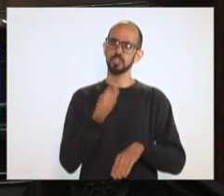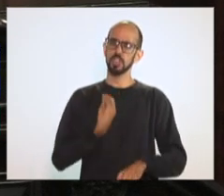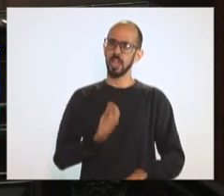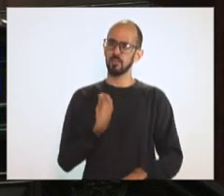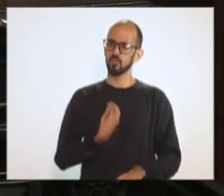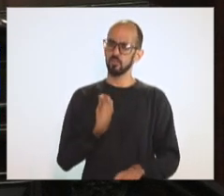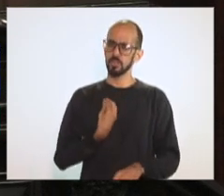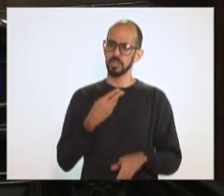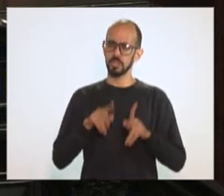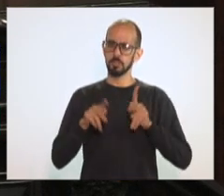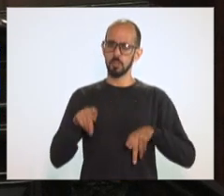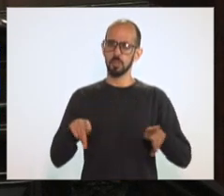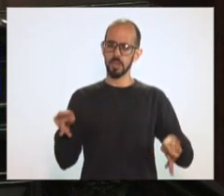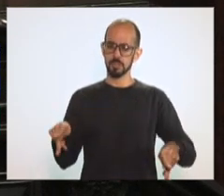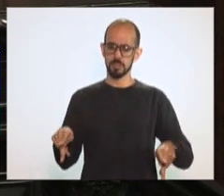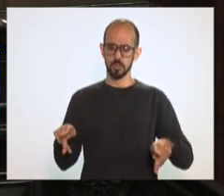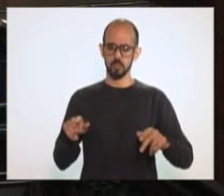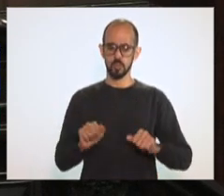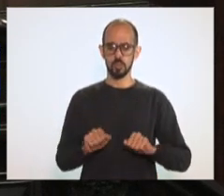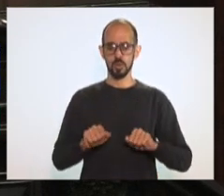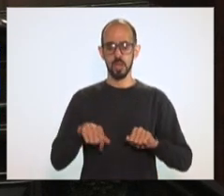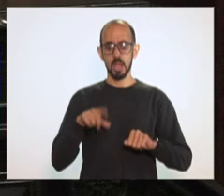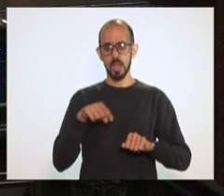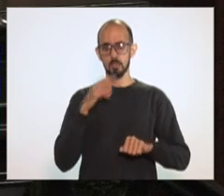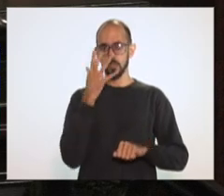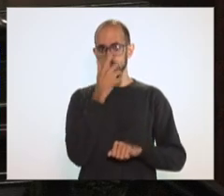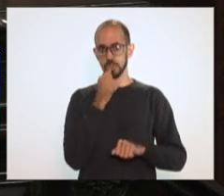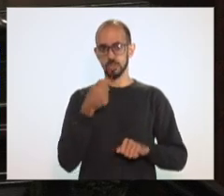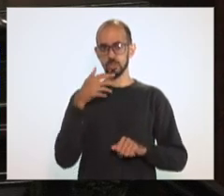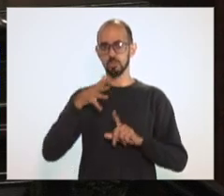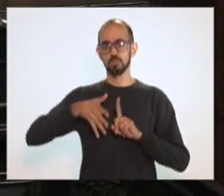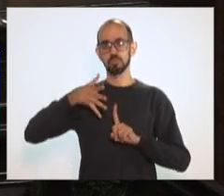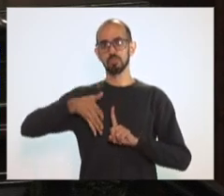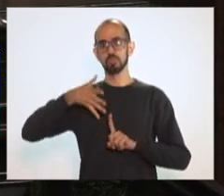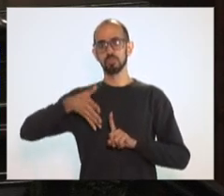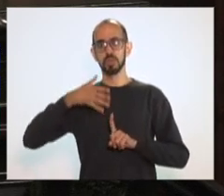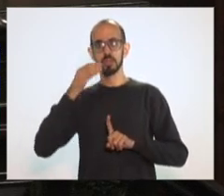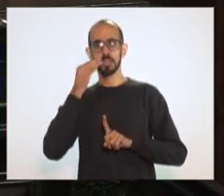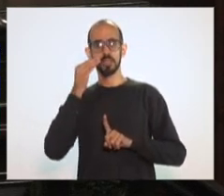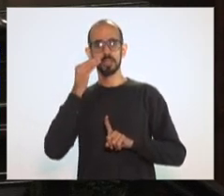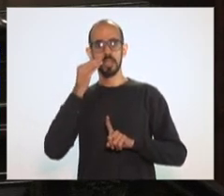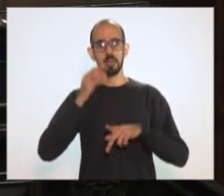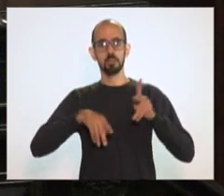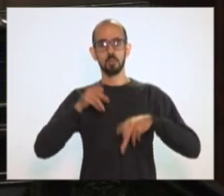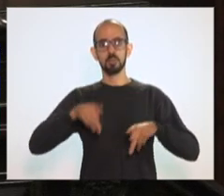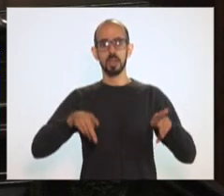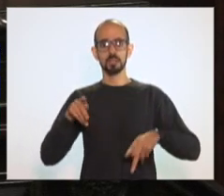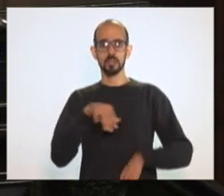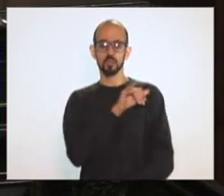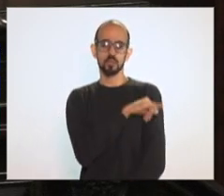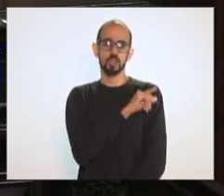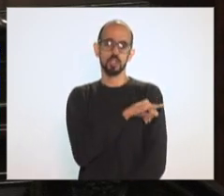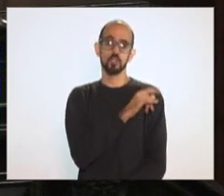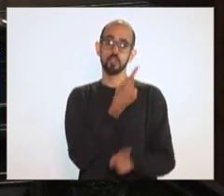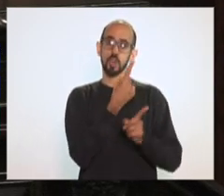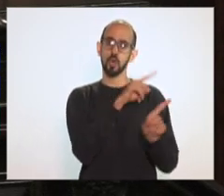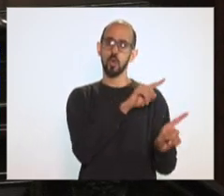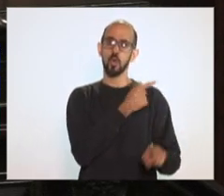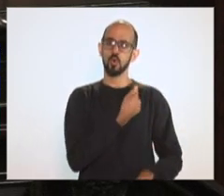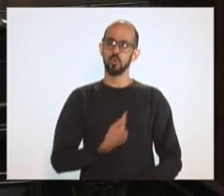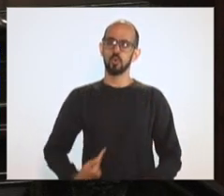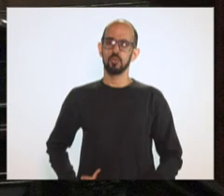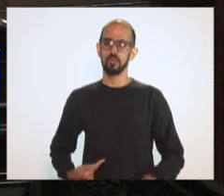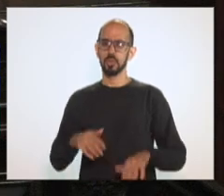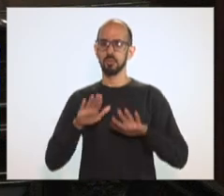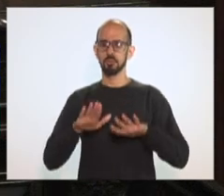Agora, disso não falam. É muito bonito subir na tribuna, tentar jogar a população do Rio de Janeiro contra o governo, tentar jogar